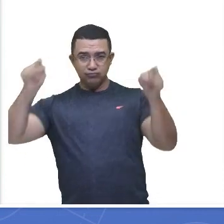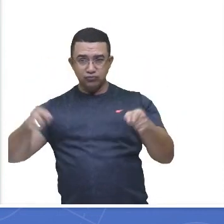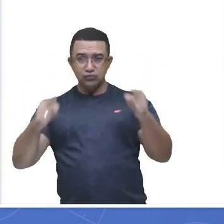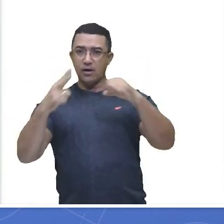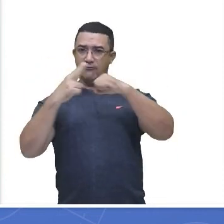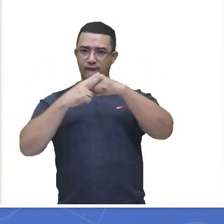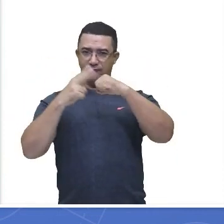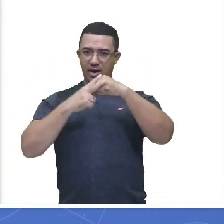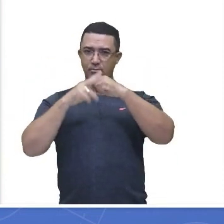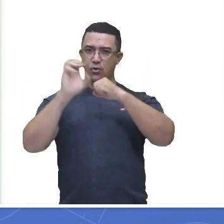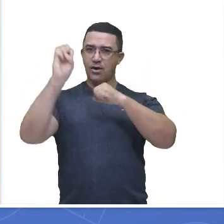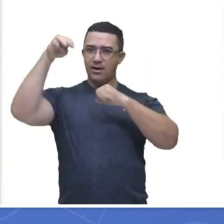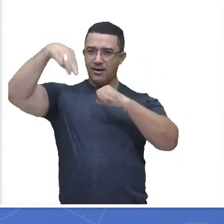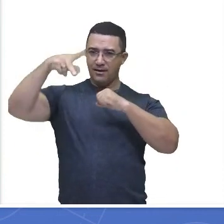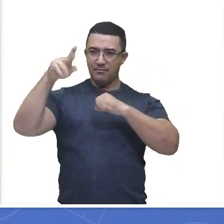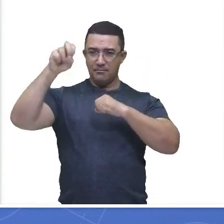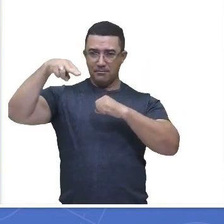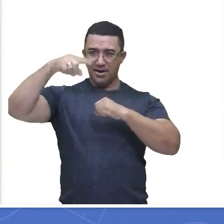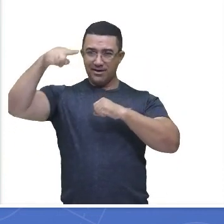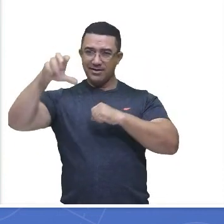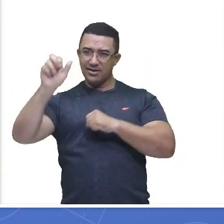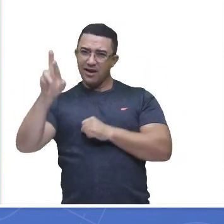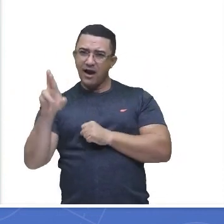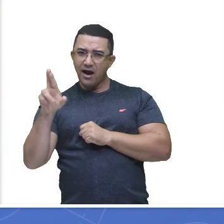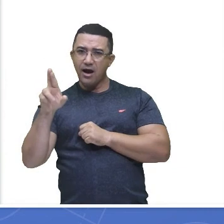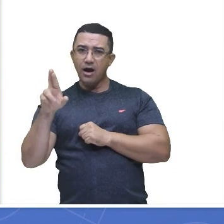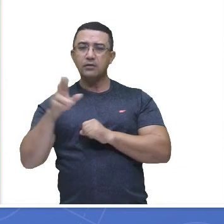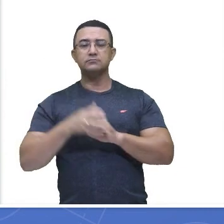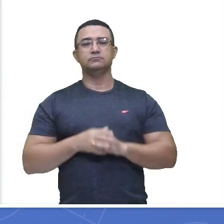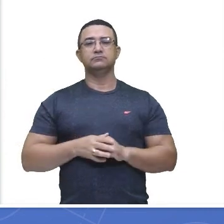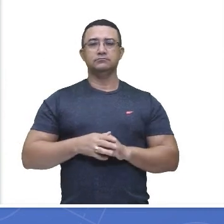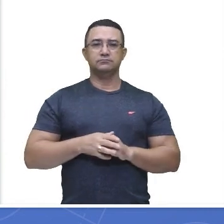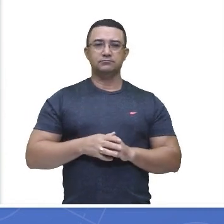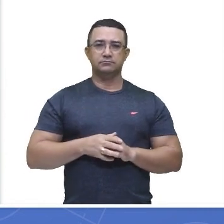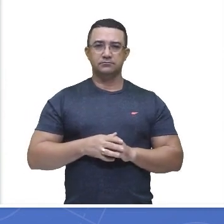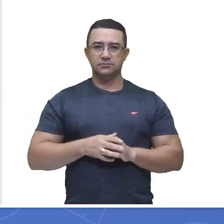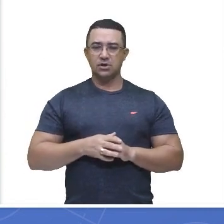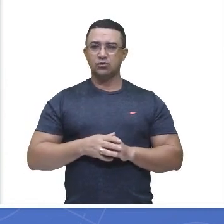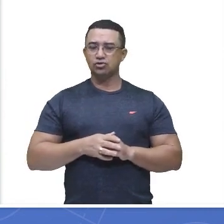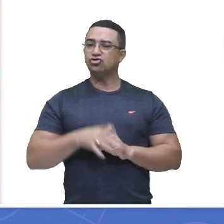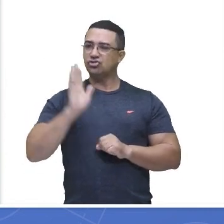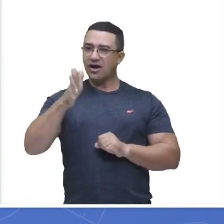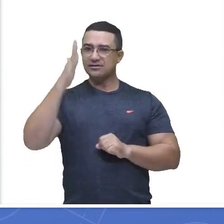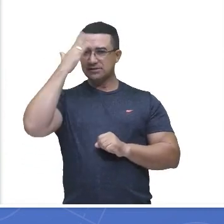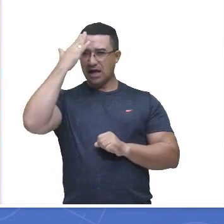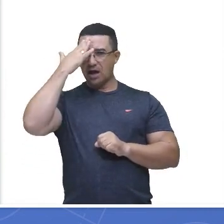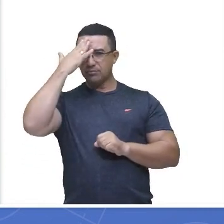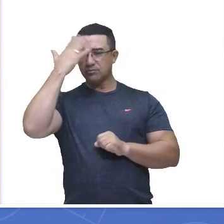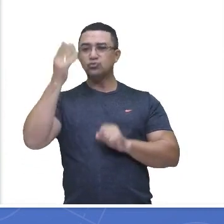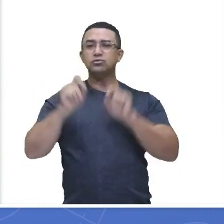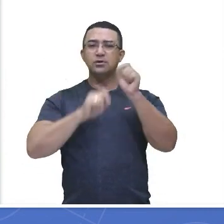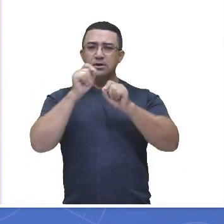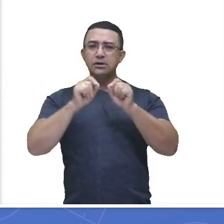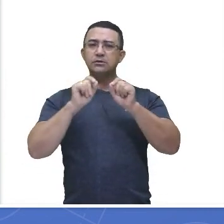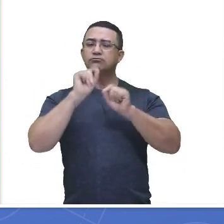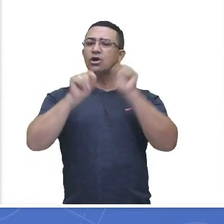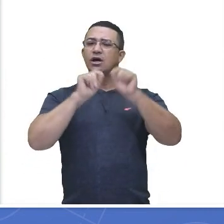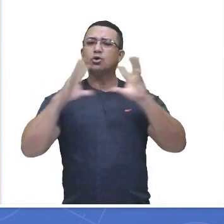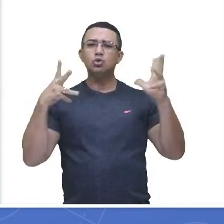já dei até a dica para você em que pessoa do discurso é para ser conjugado, né? Ó, que